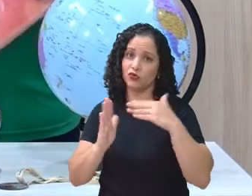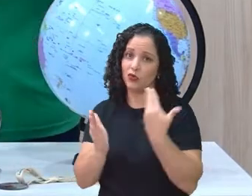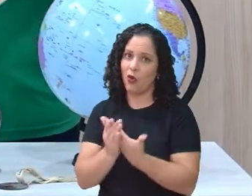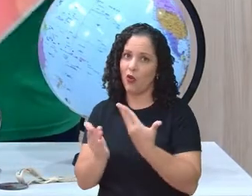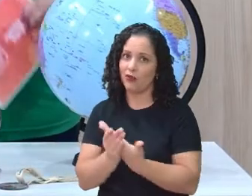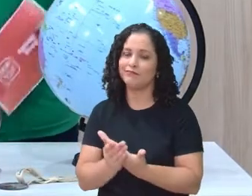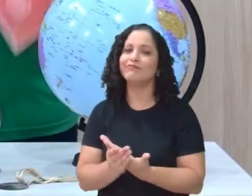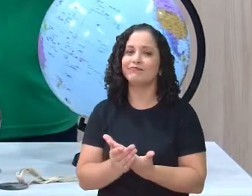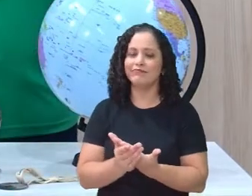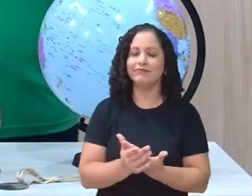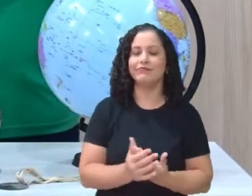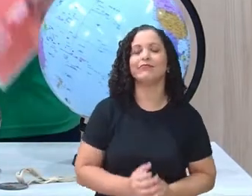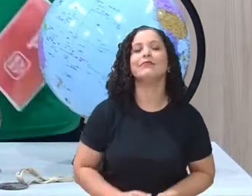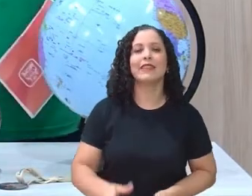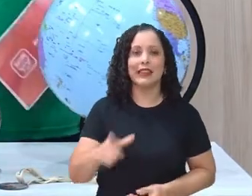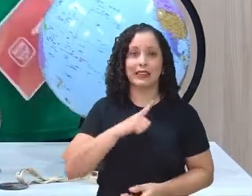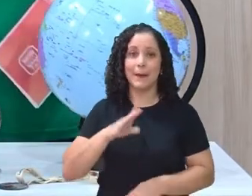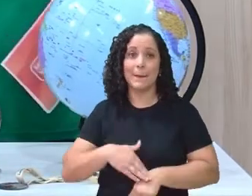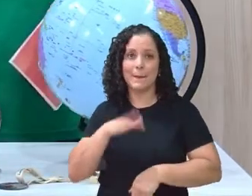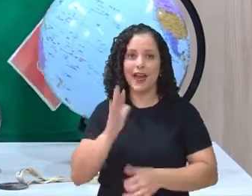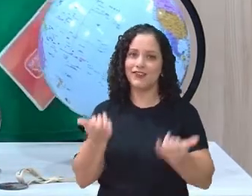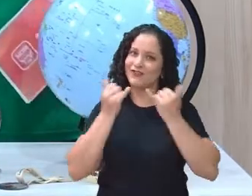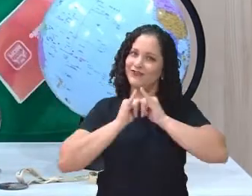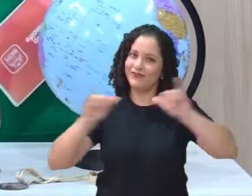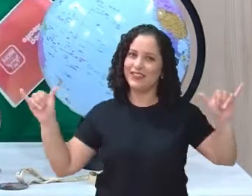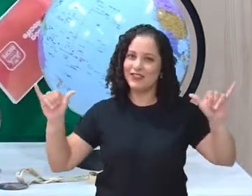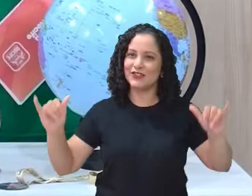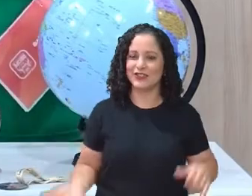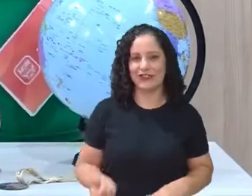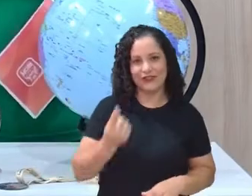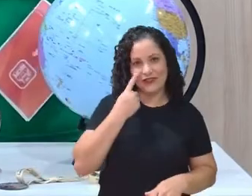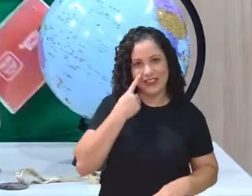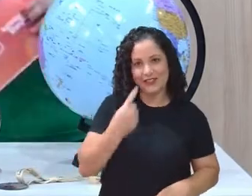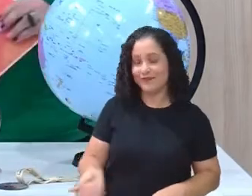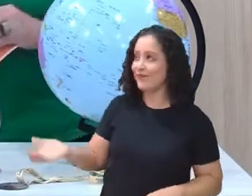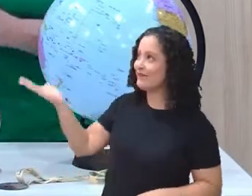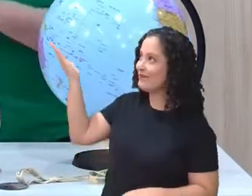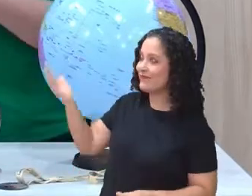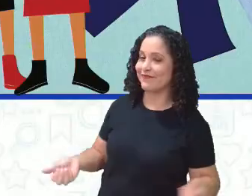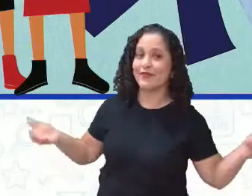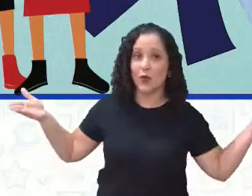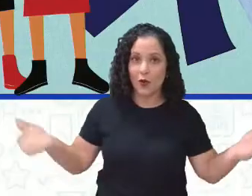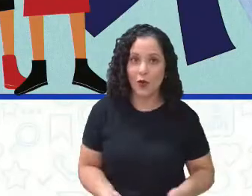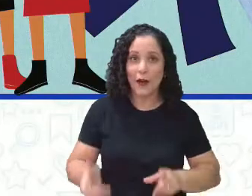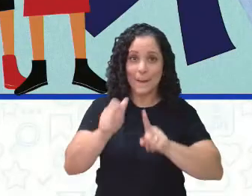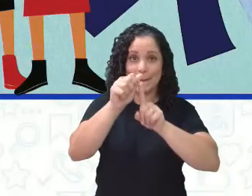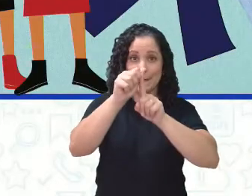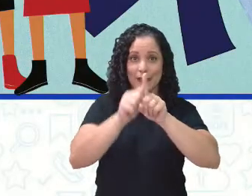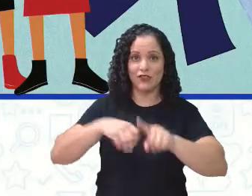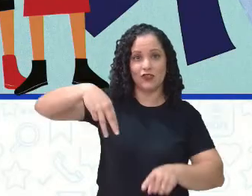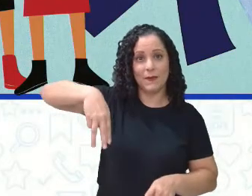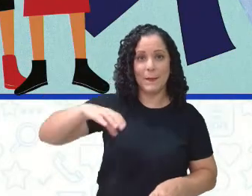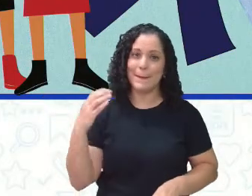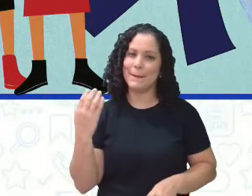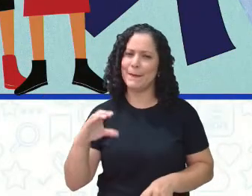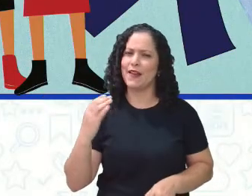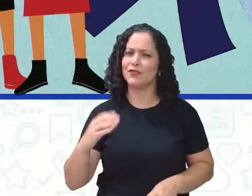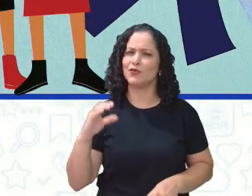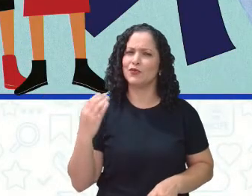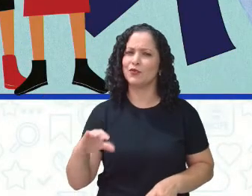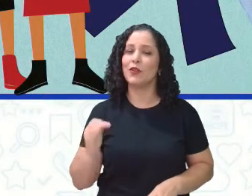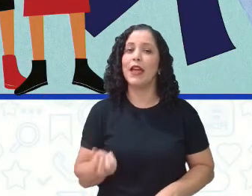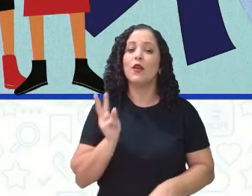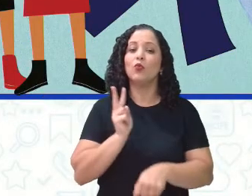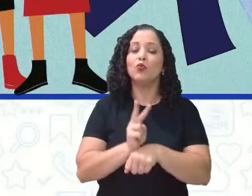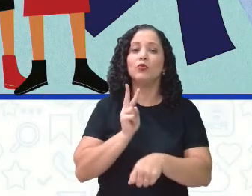todos. Mas temos mais informações. Estamos aqui no mês de março, é um mês de prevenção,